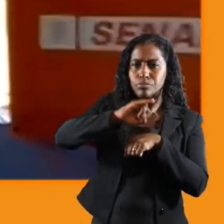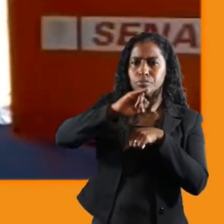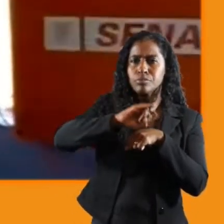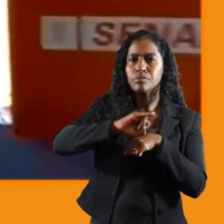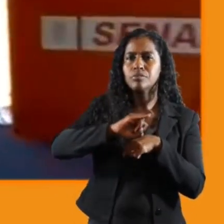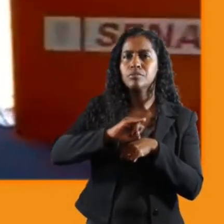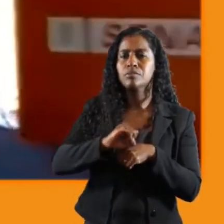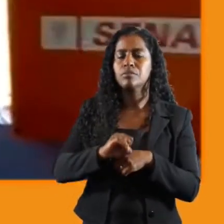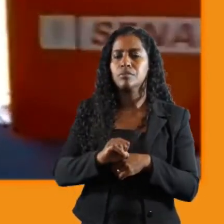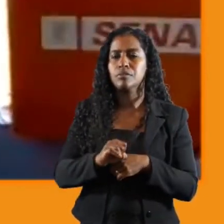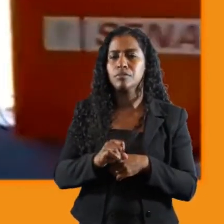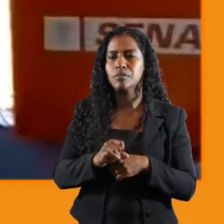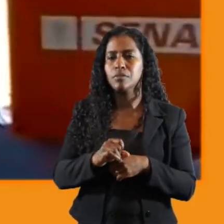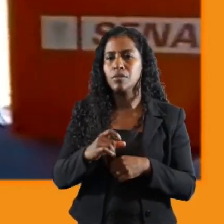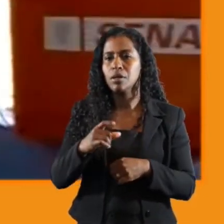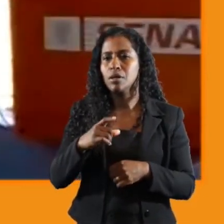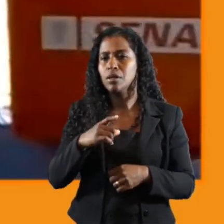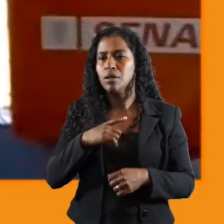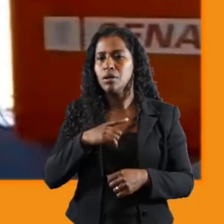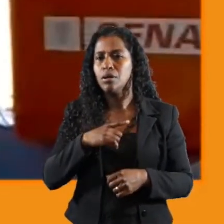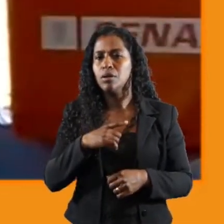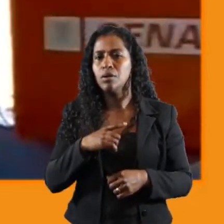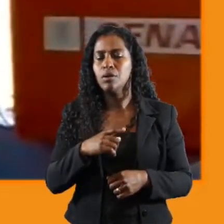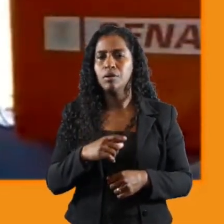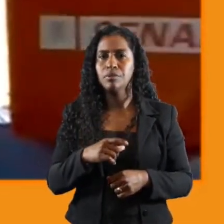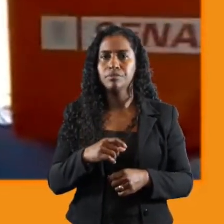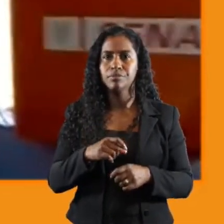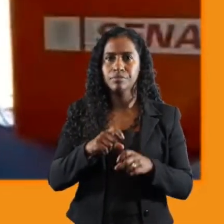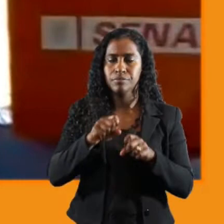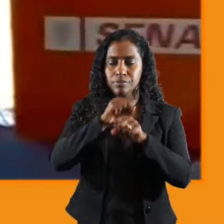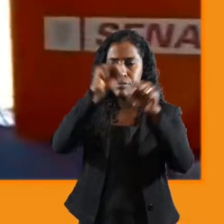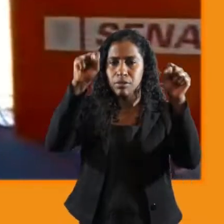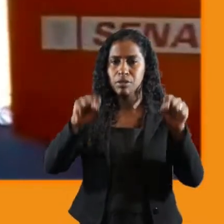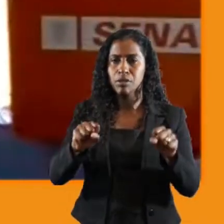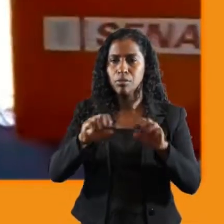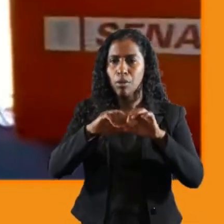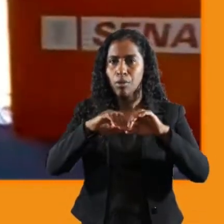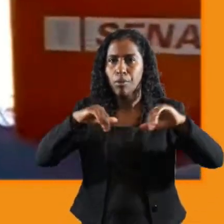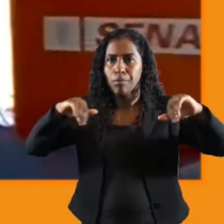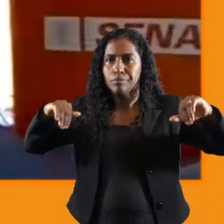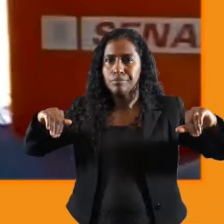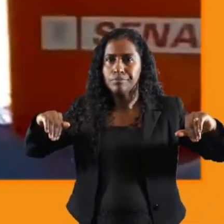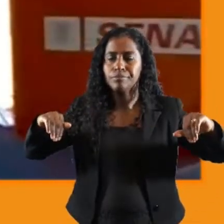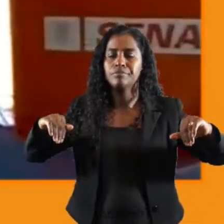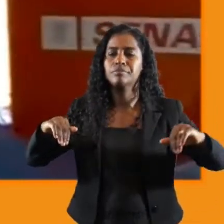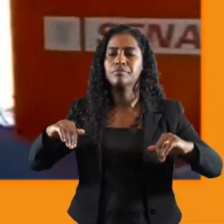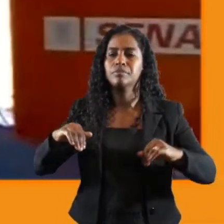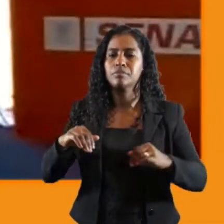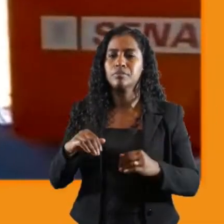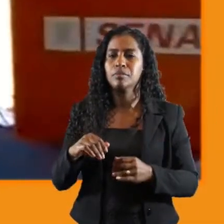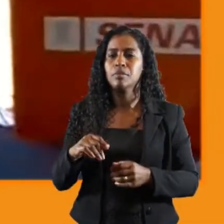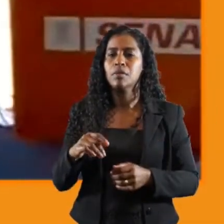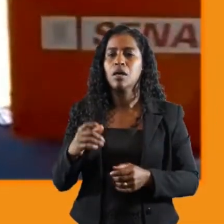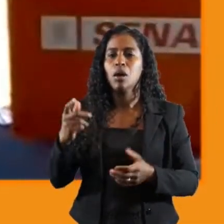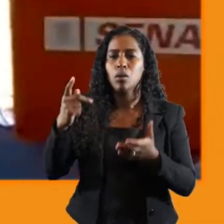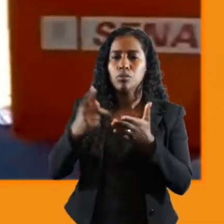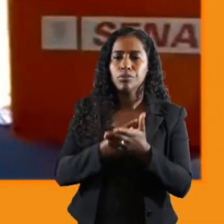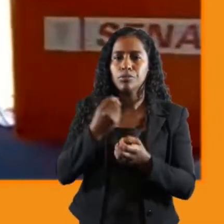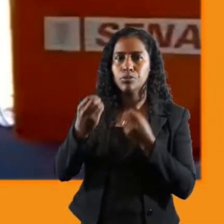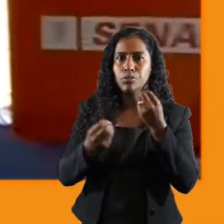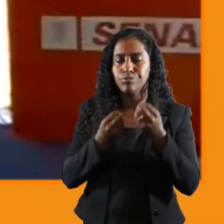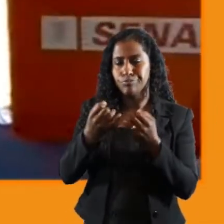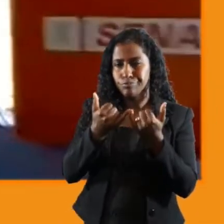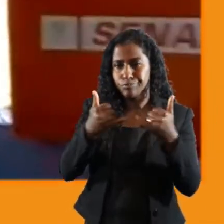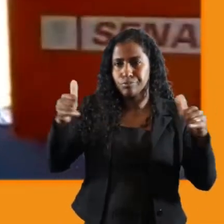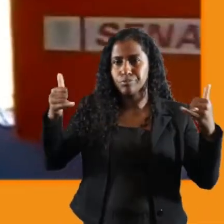sistemas fotovoltaicos autônomos, também chamado de sistemas isolados ou desconectados da rede, ela ocorre através da geração de